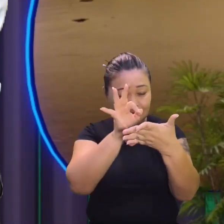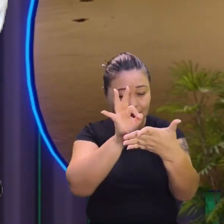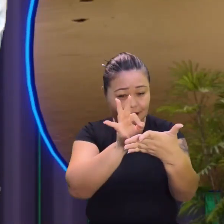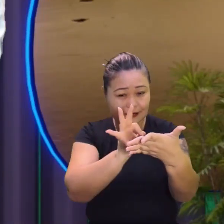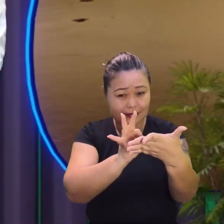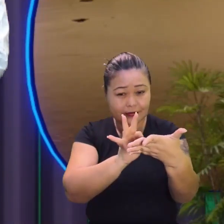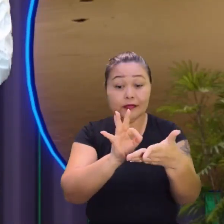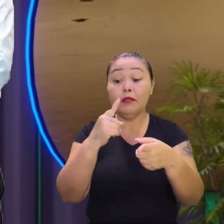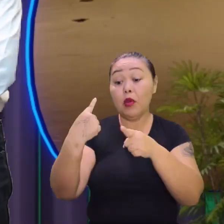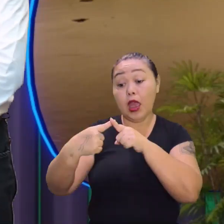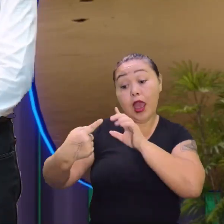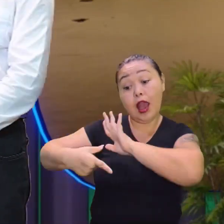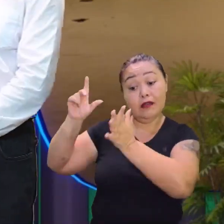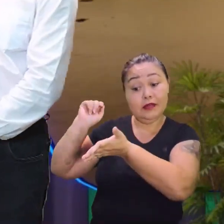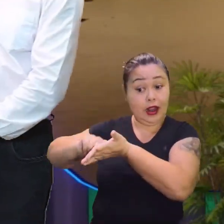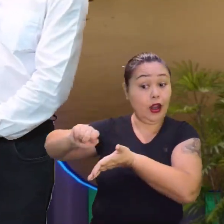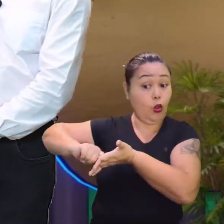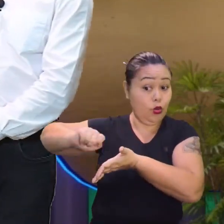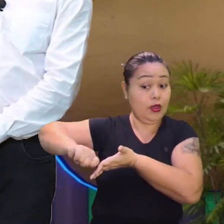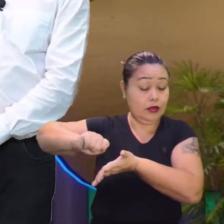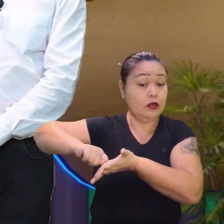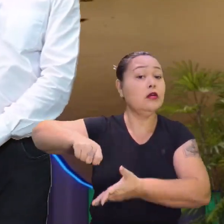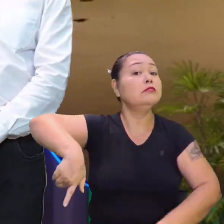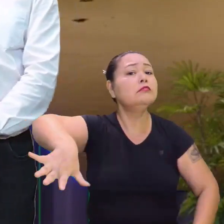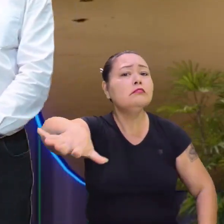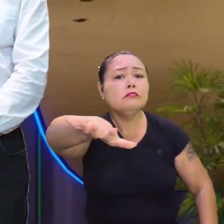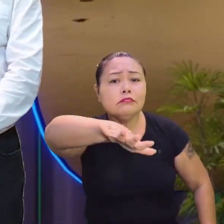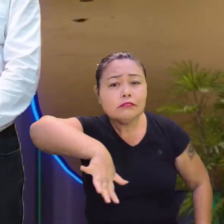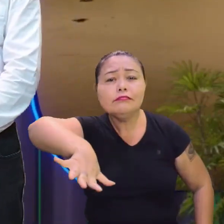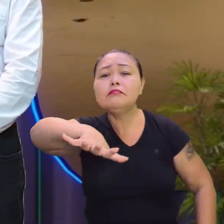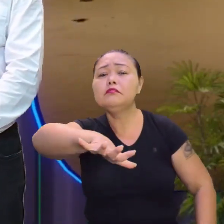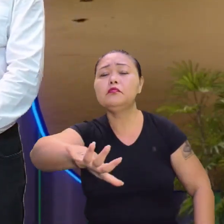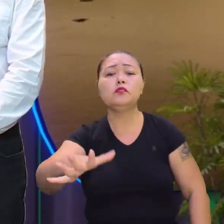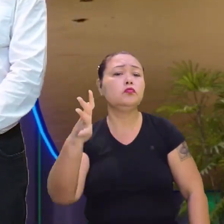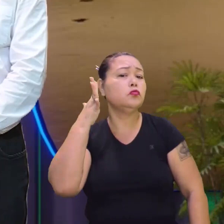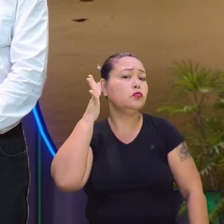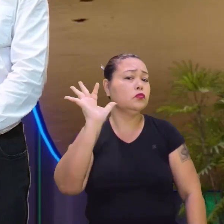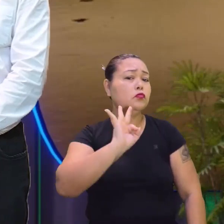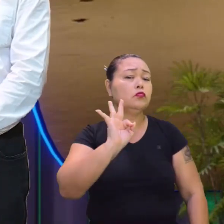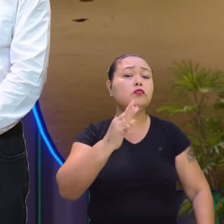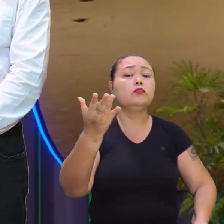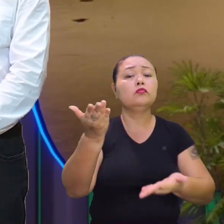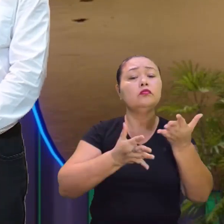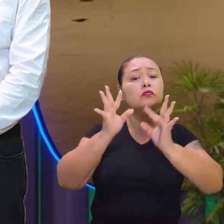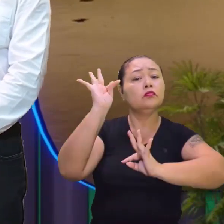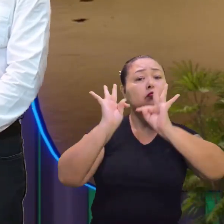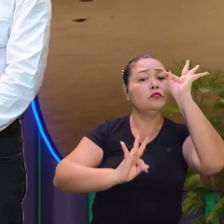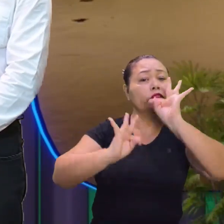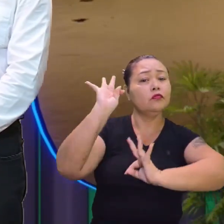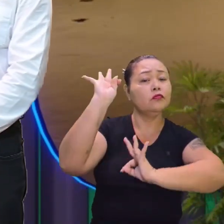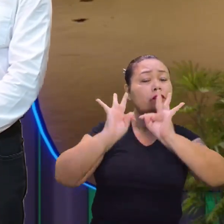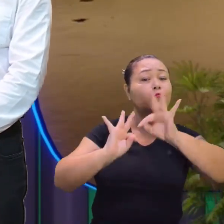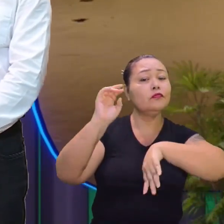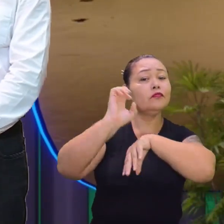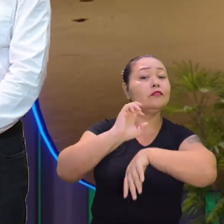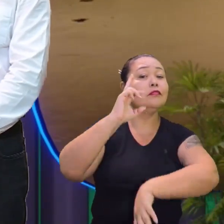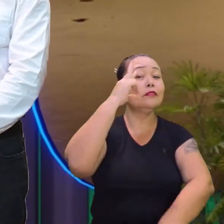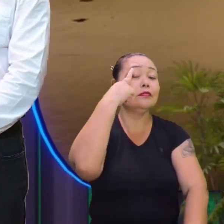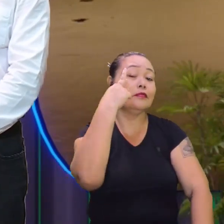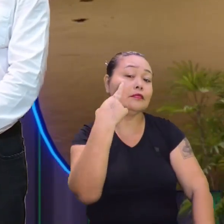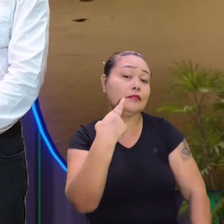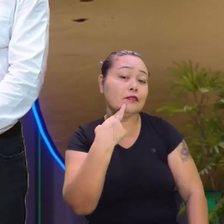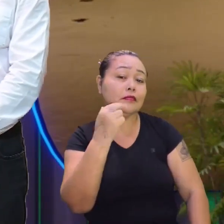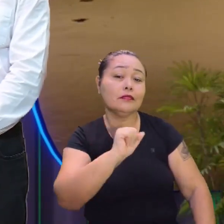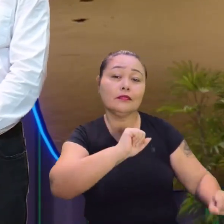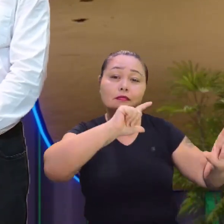Com eles fizeram as anotações, certeza, né? isso mesmo. Essa galera é a nossa galera top da mediação tecnológica de Rondônia. Então vamos